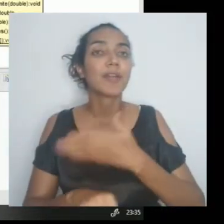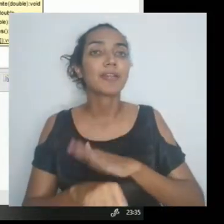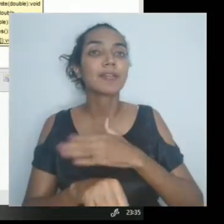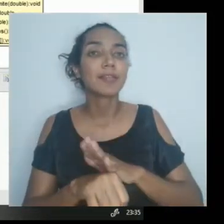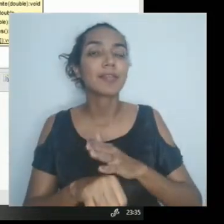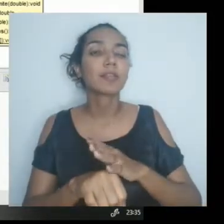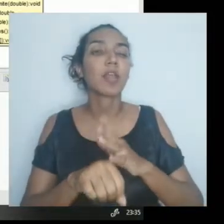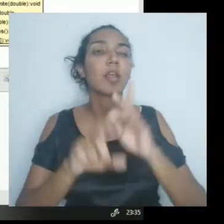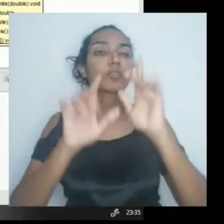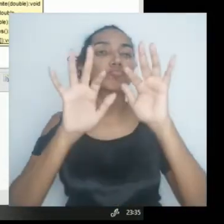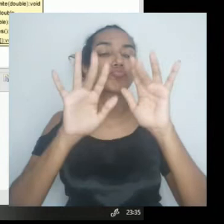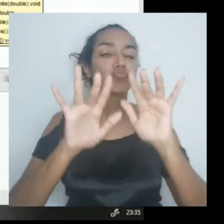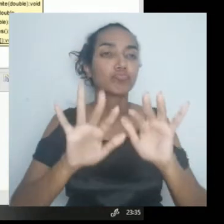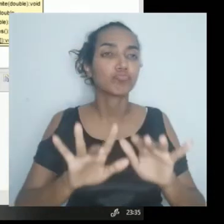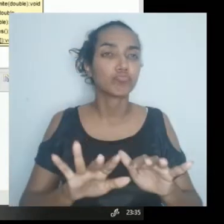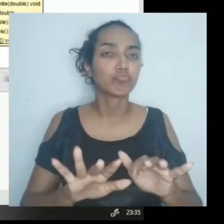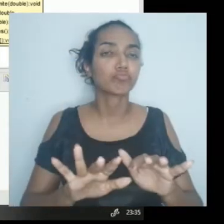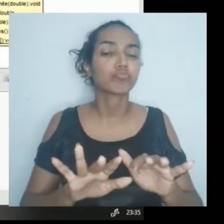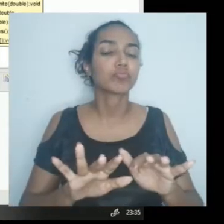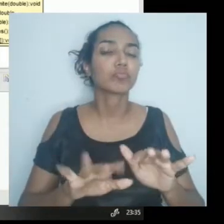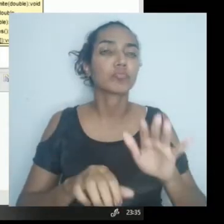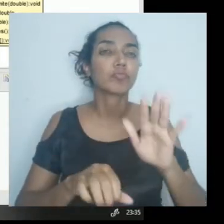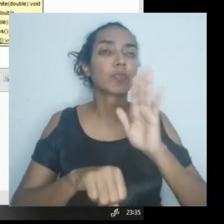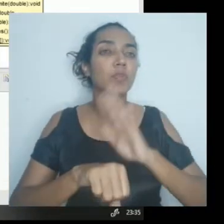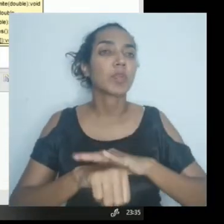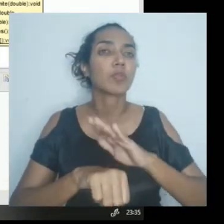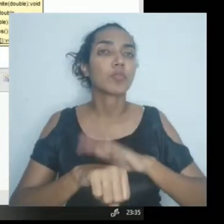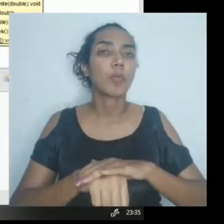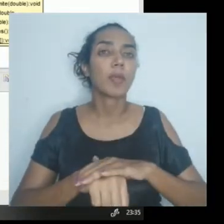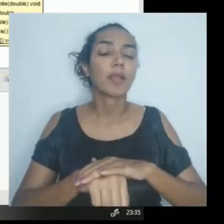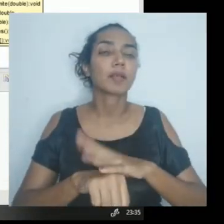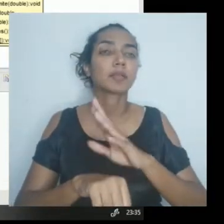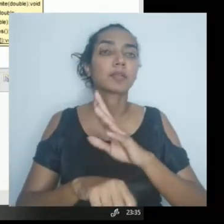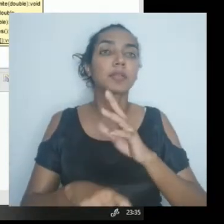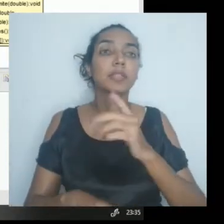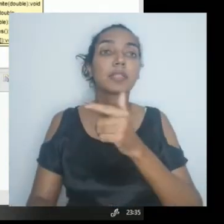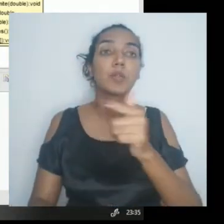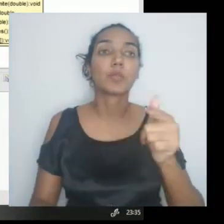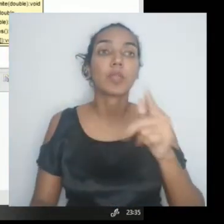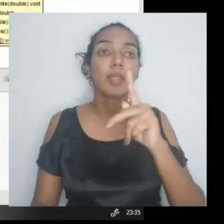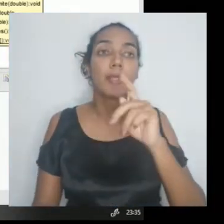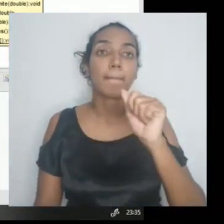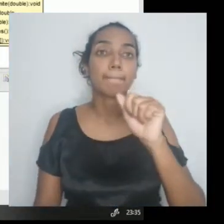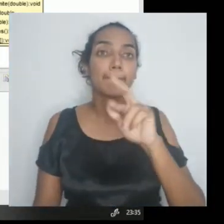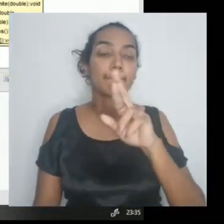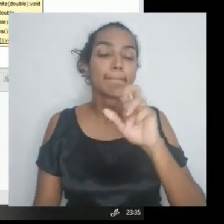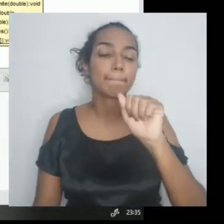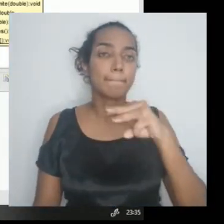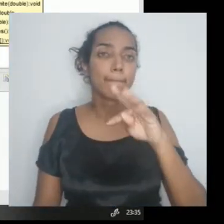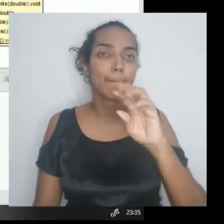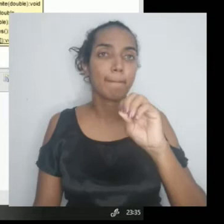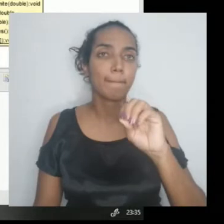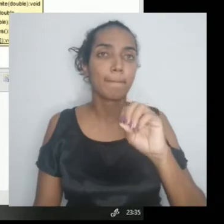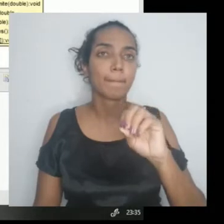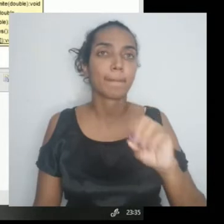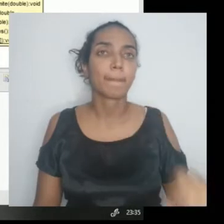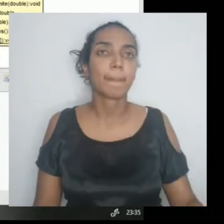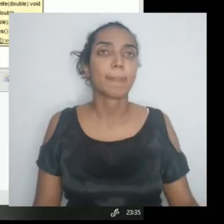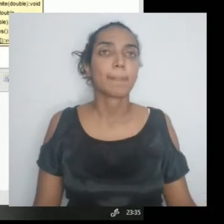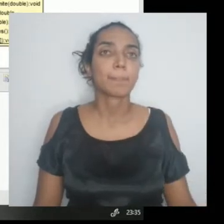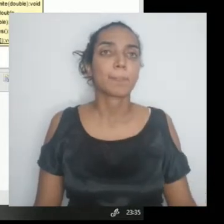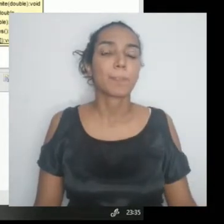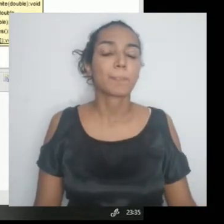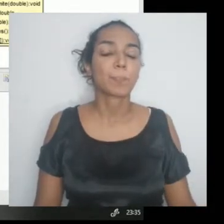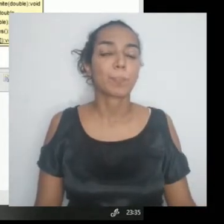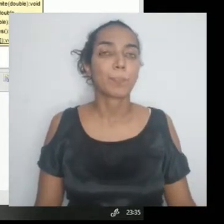chamando sem parâmetros. Super sem parâmetros tenta invocar o construtor da classe mãe. Por quê?